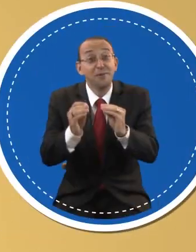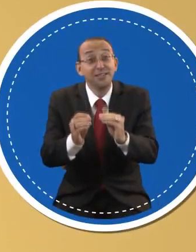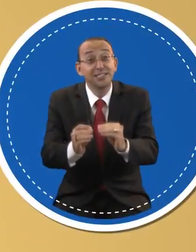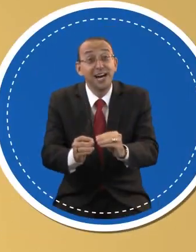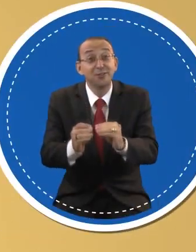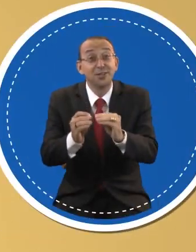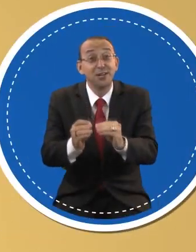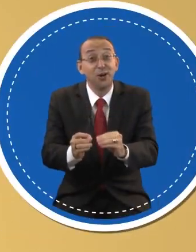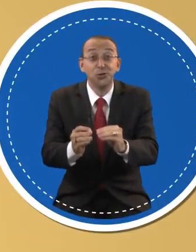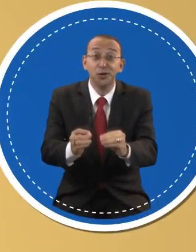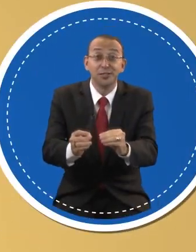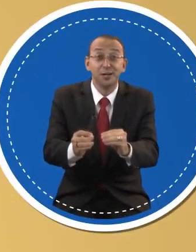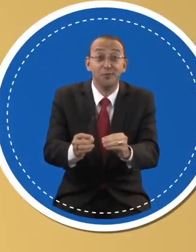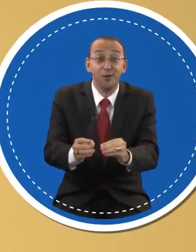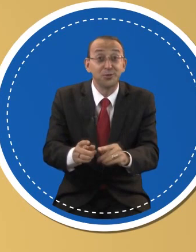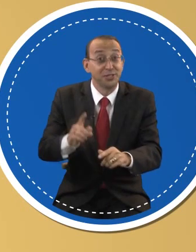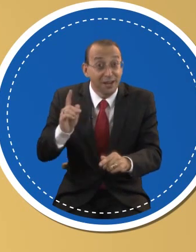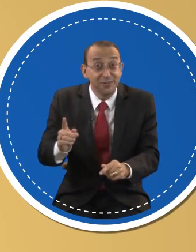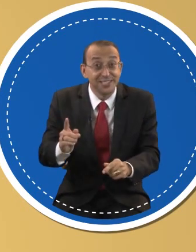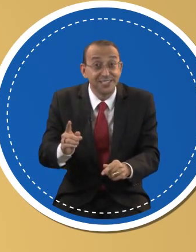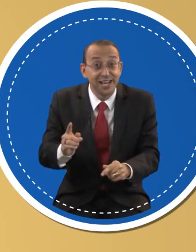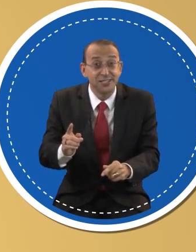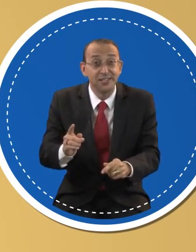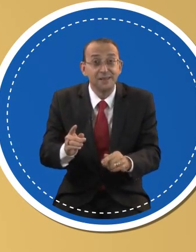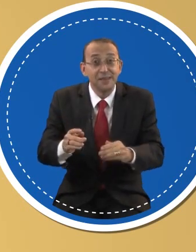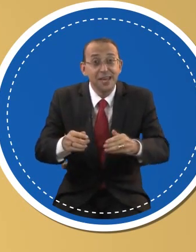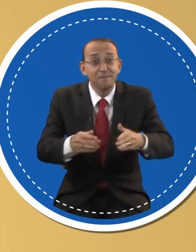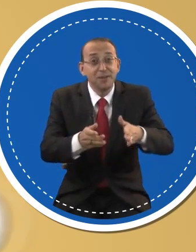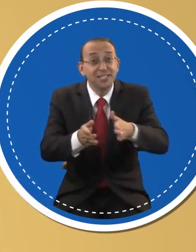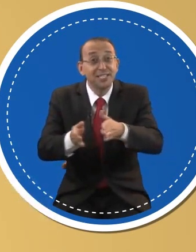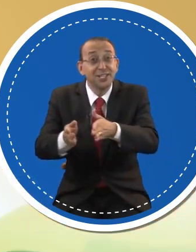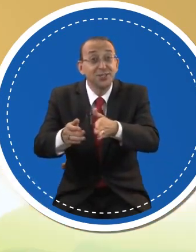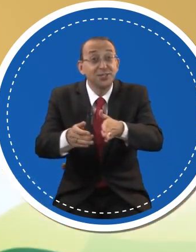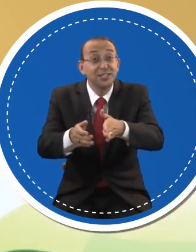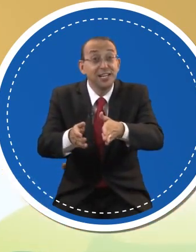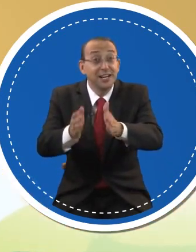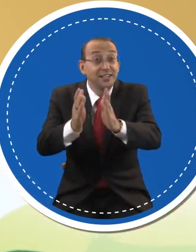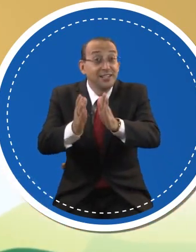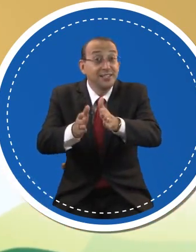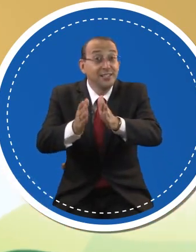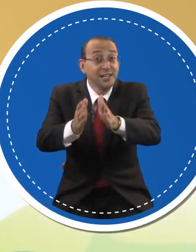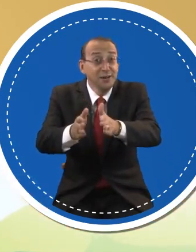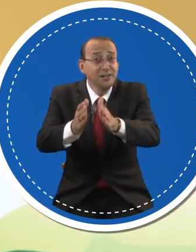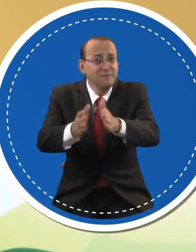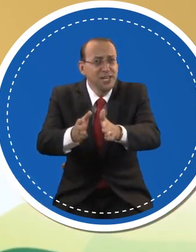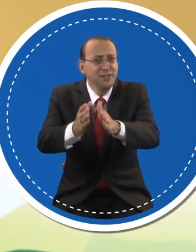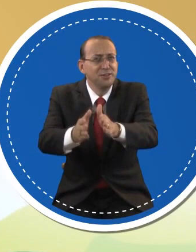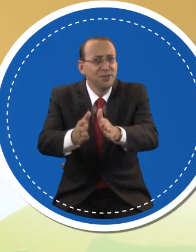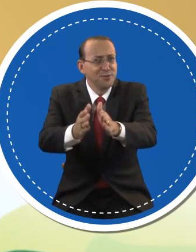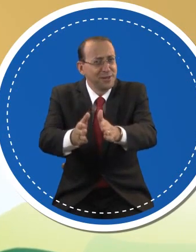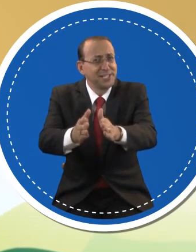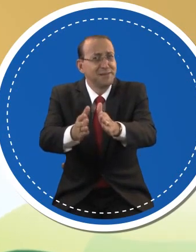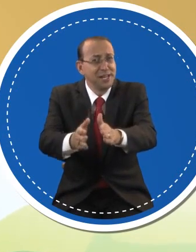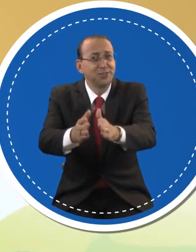para aumentar o seu grau do termômetro da Felicidade é preciso trilhar trilhar um caminho